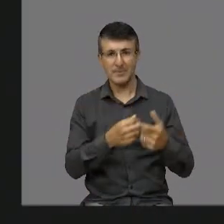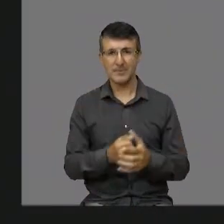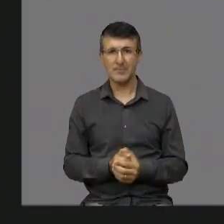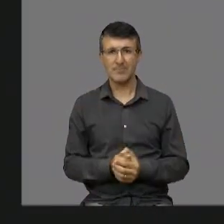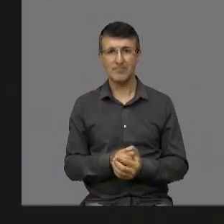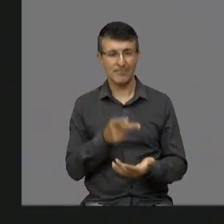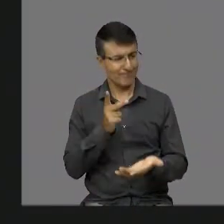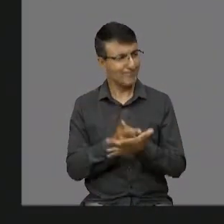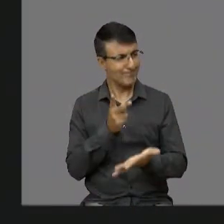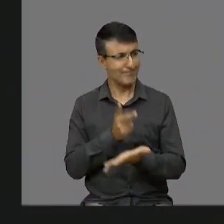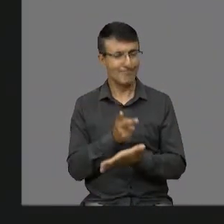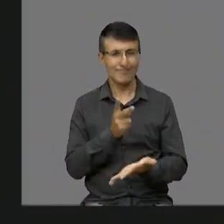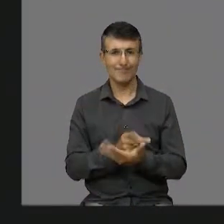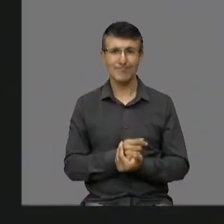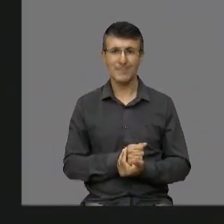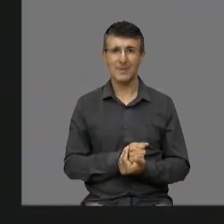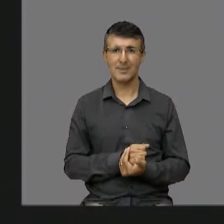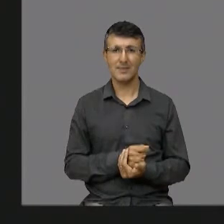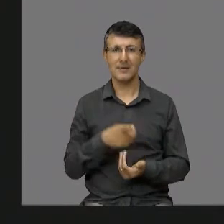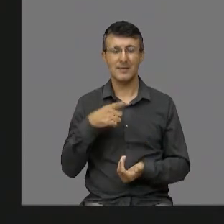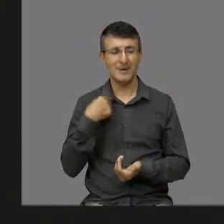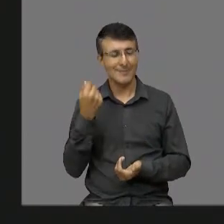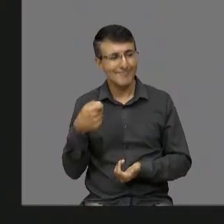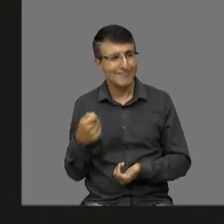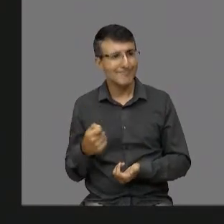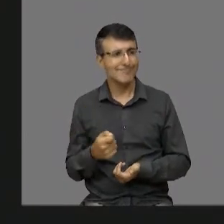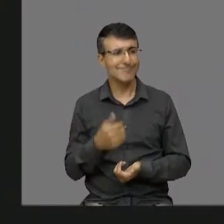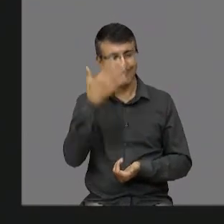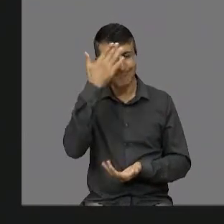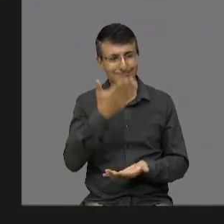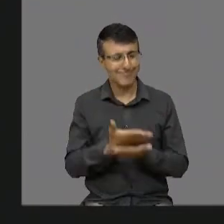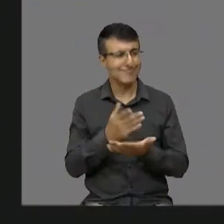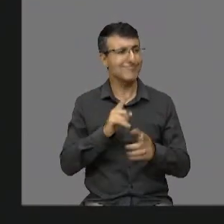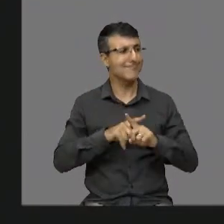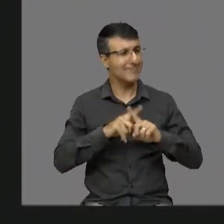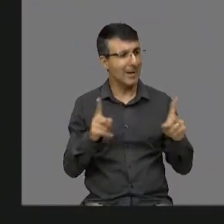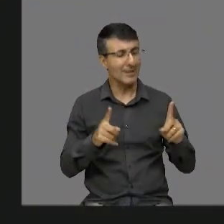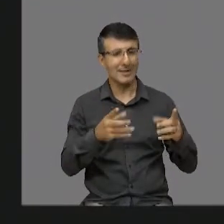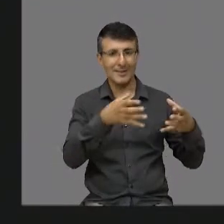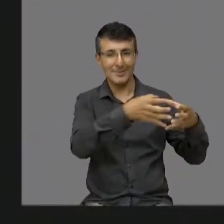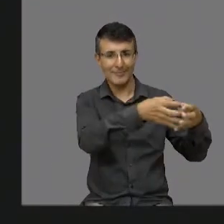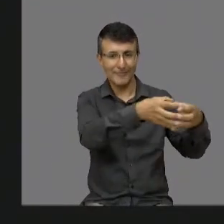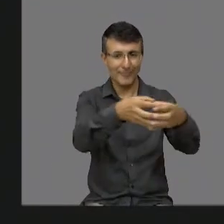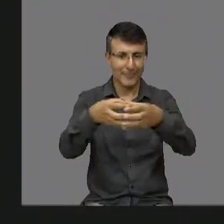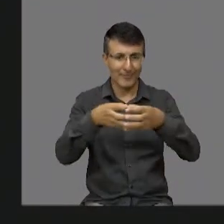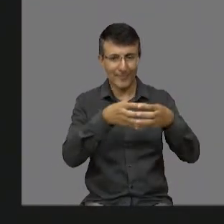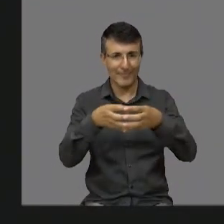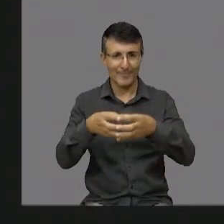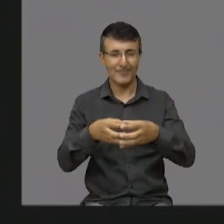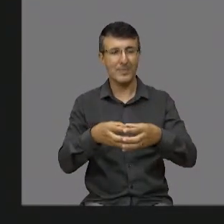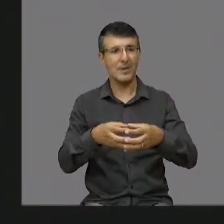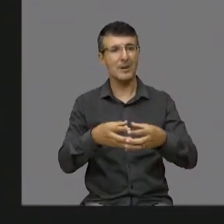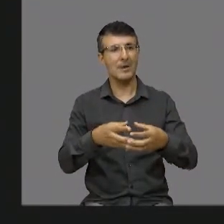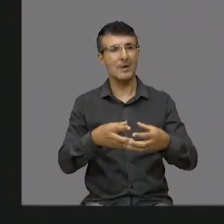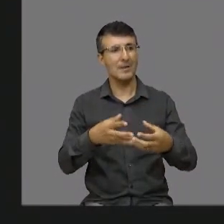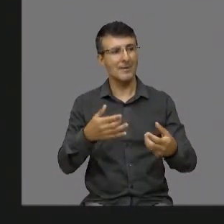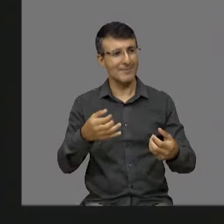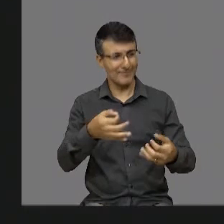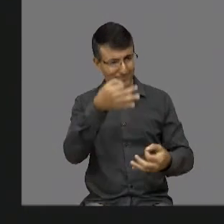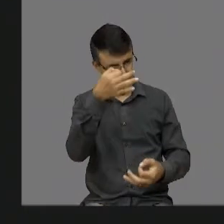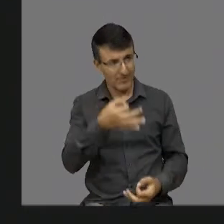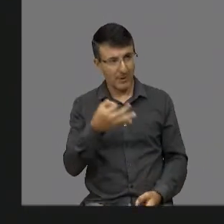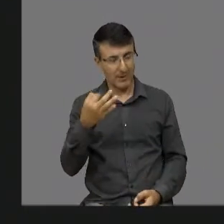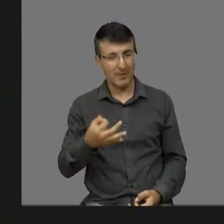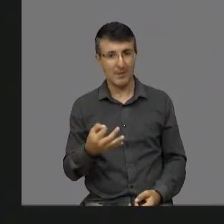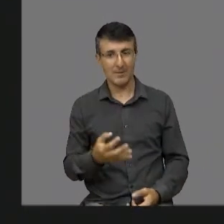estar confiantes, têm que confiar, mas essa rede funciona mesmo? Porque muitas vezes Olha, eu tendo até acreditar pelos que noticiários,